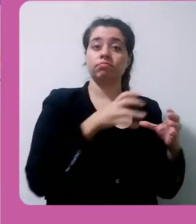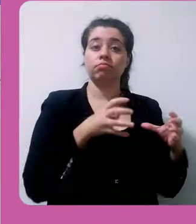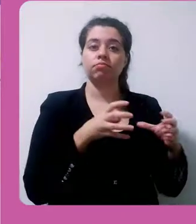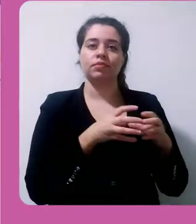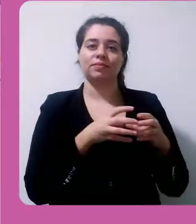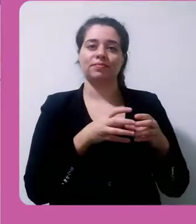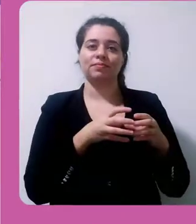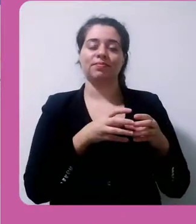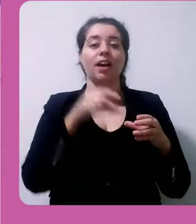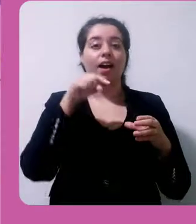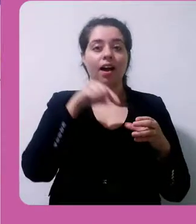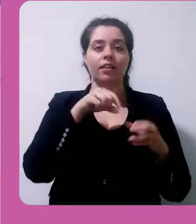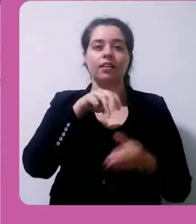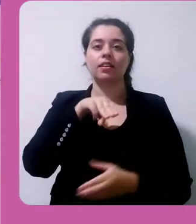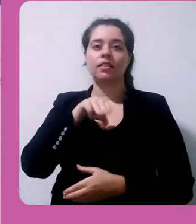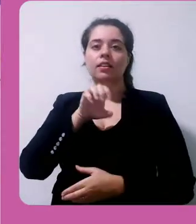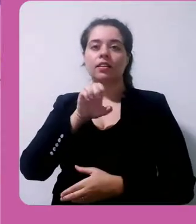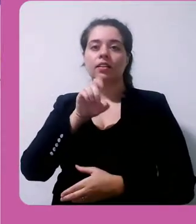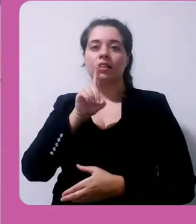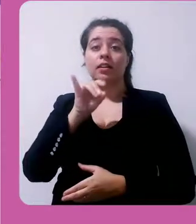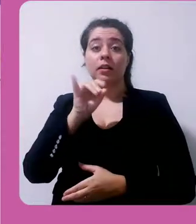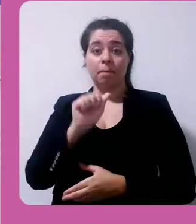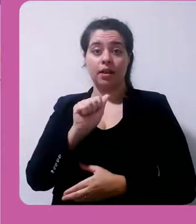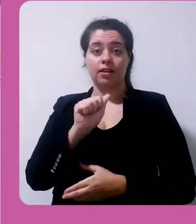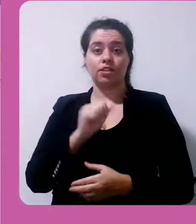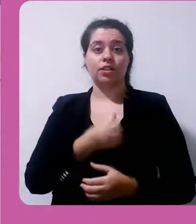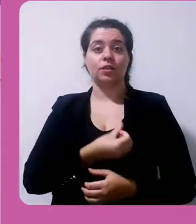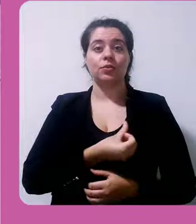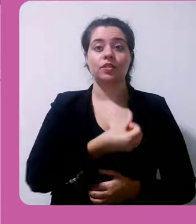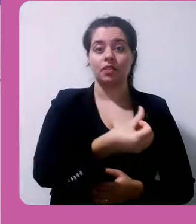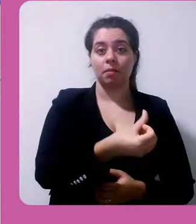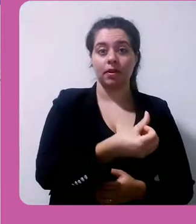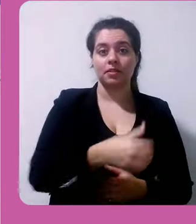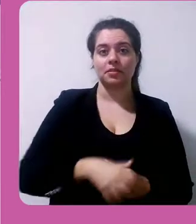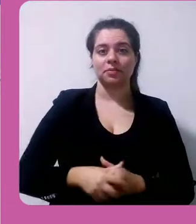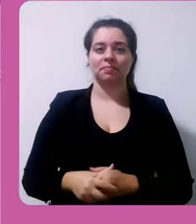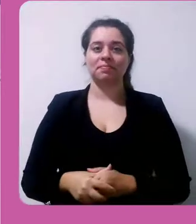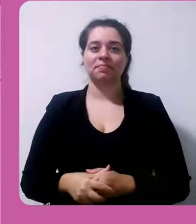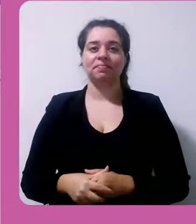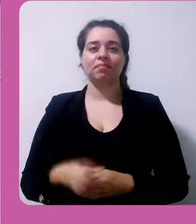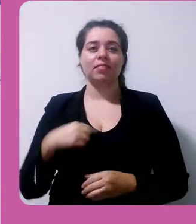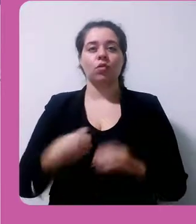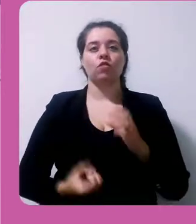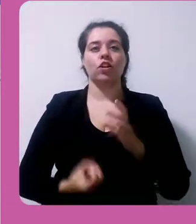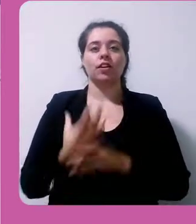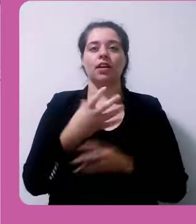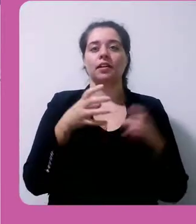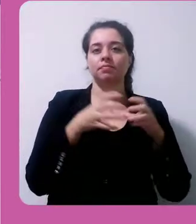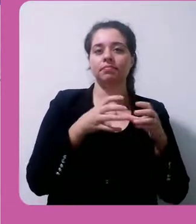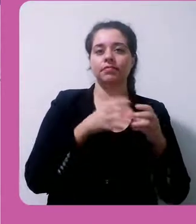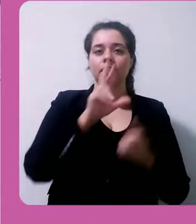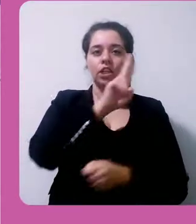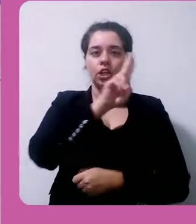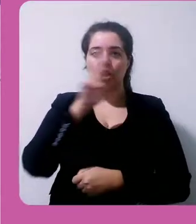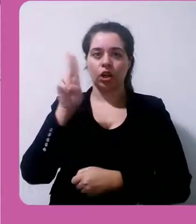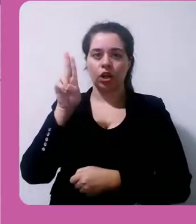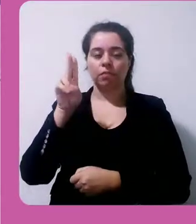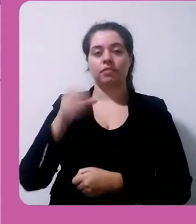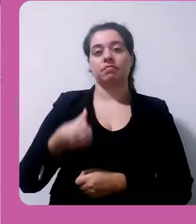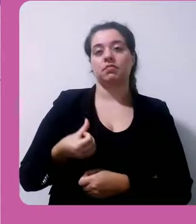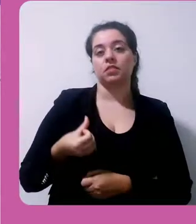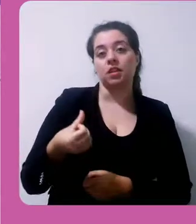categoria semestre, ou média do semestre, como você